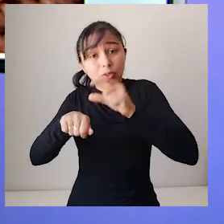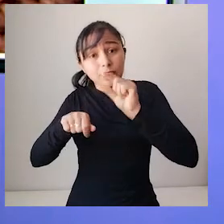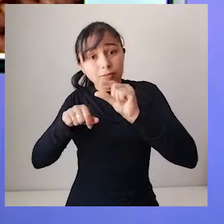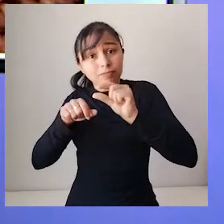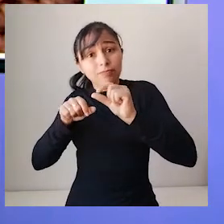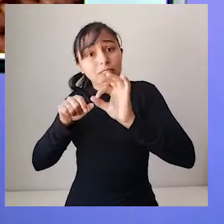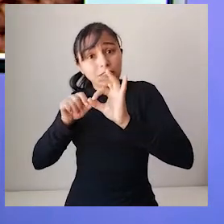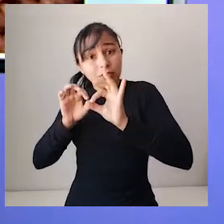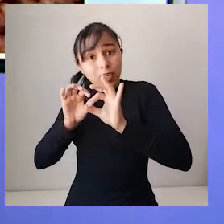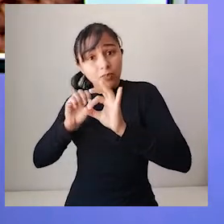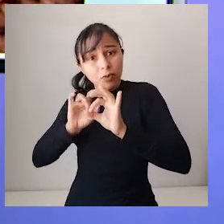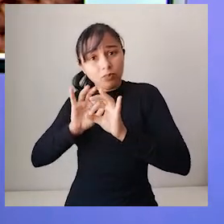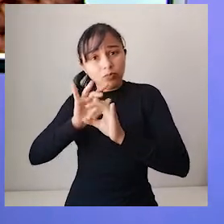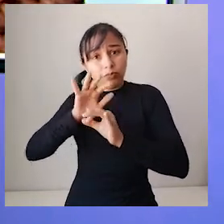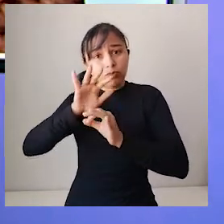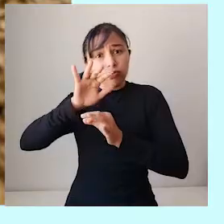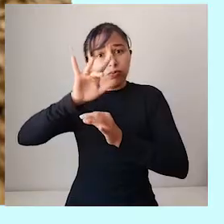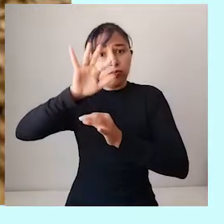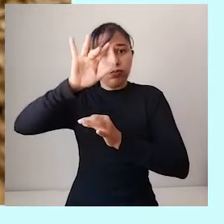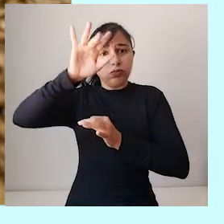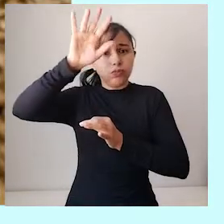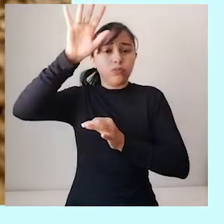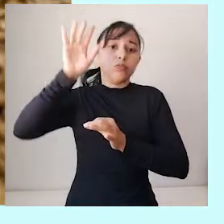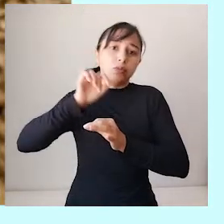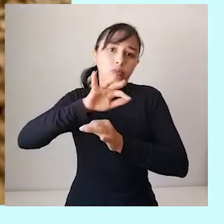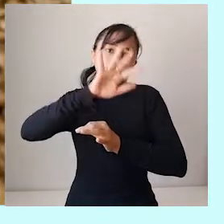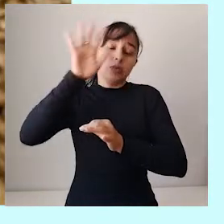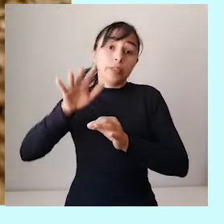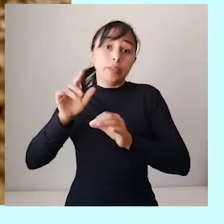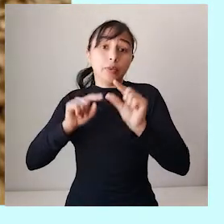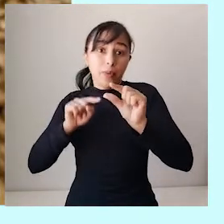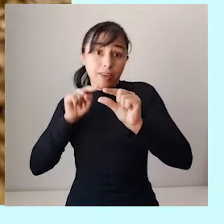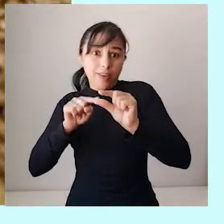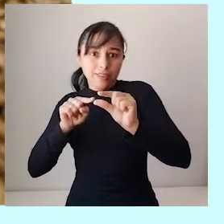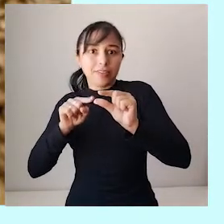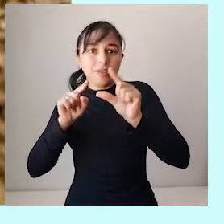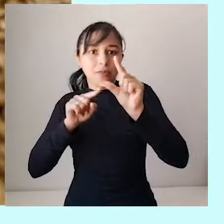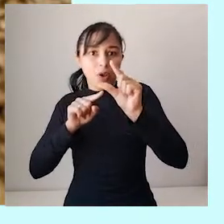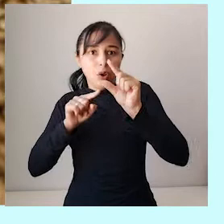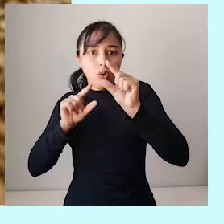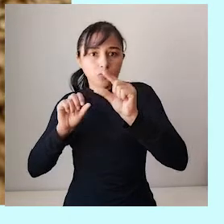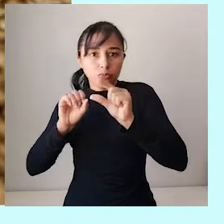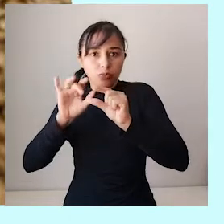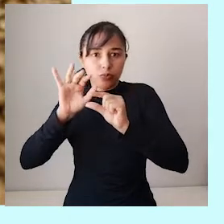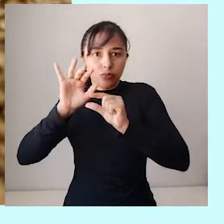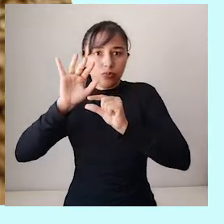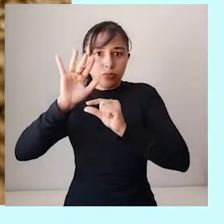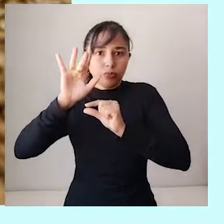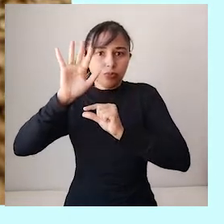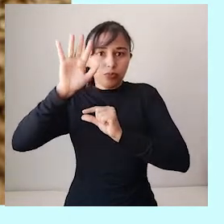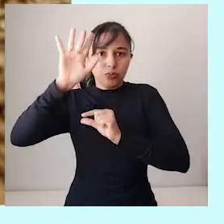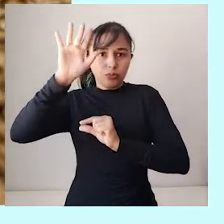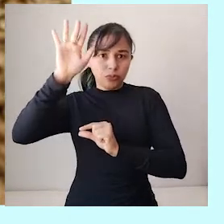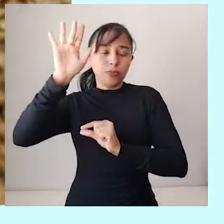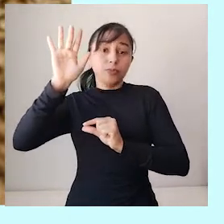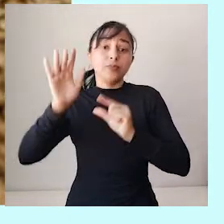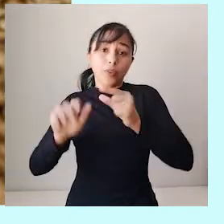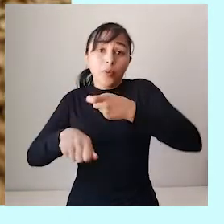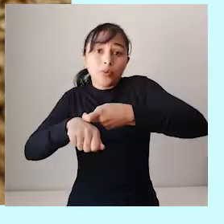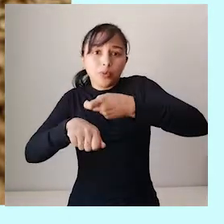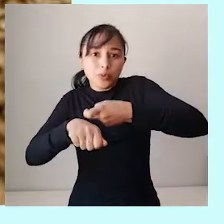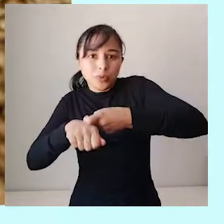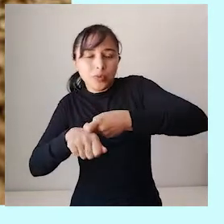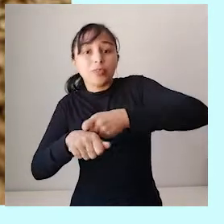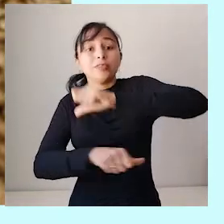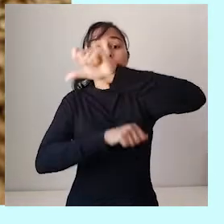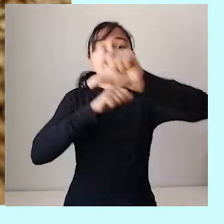estado físico, mas não se transformou em líquido. Ela passa diretamente para o estado gasoso,